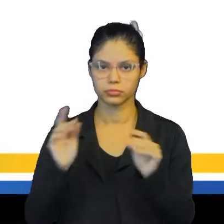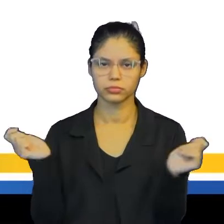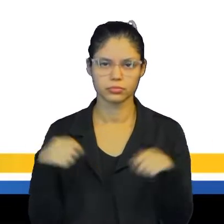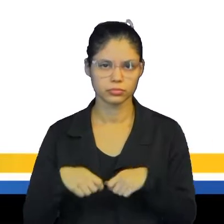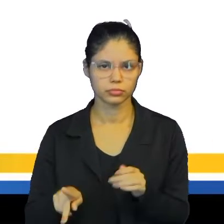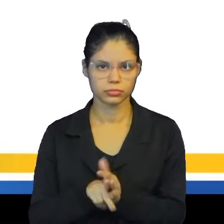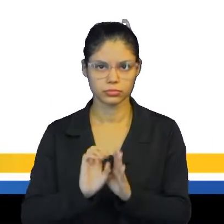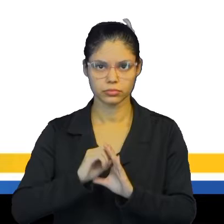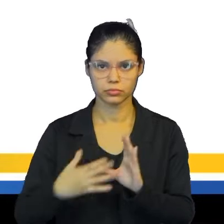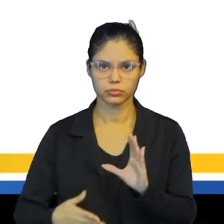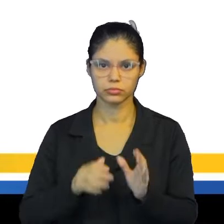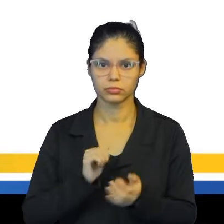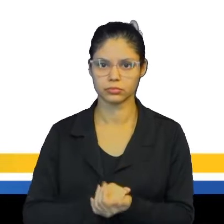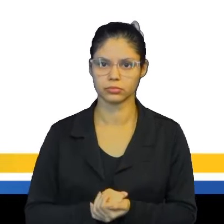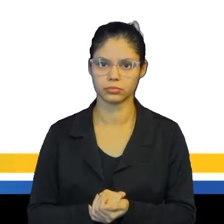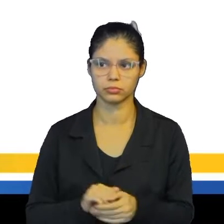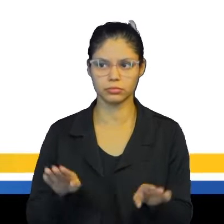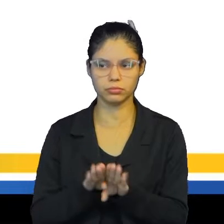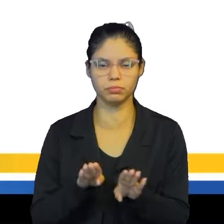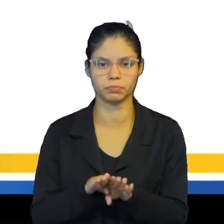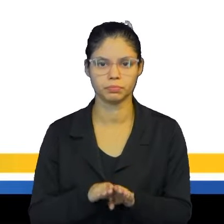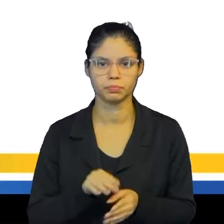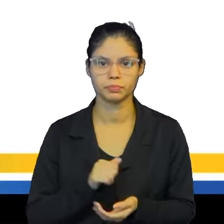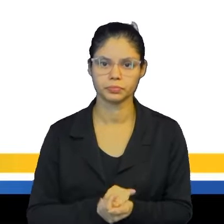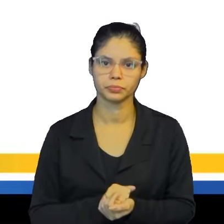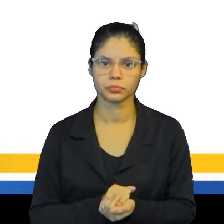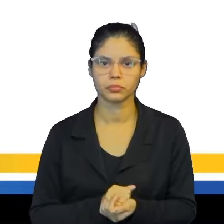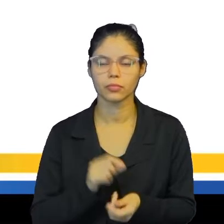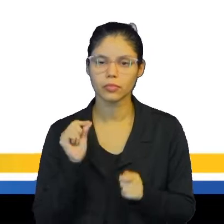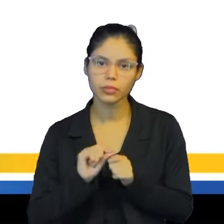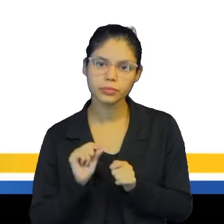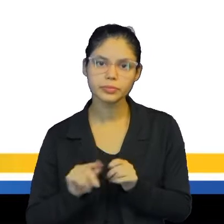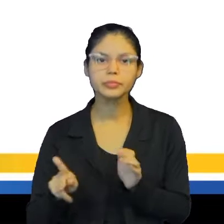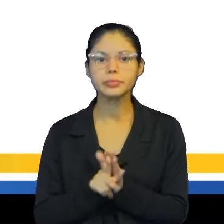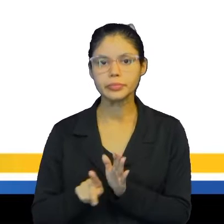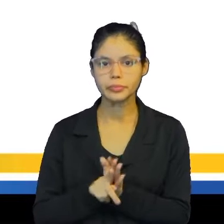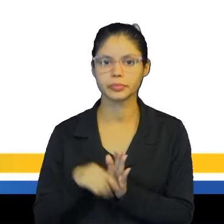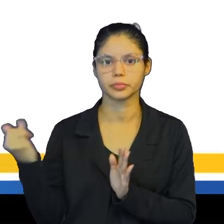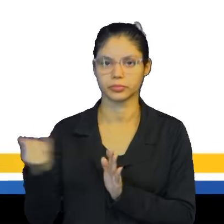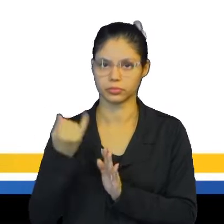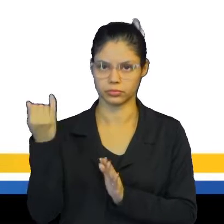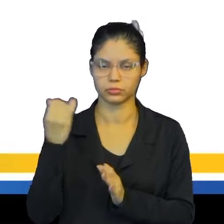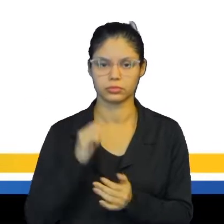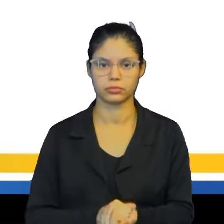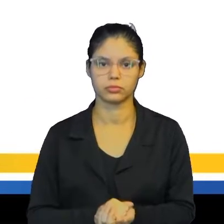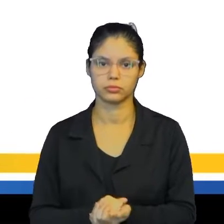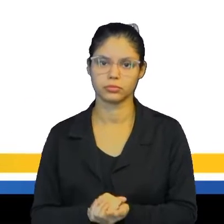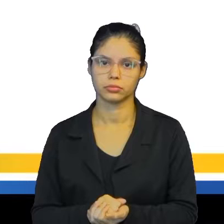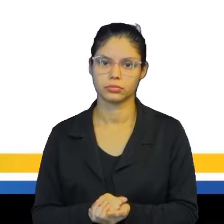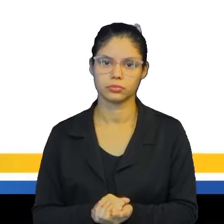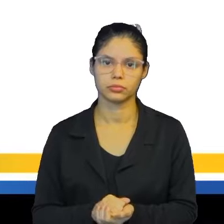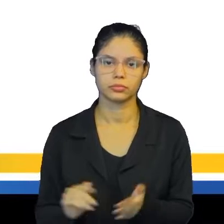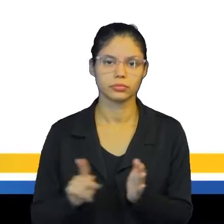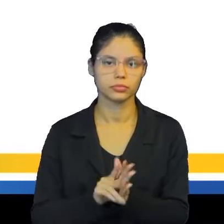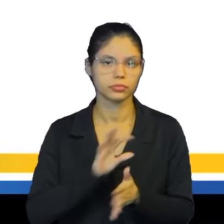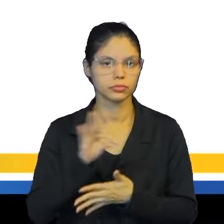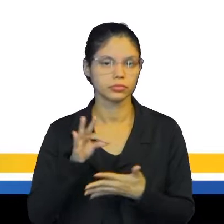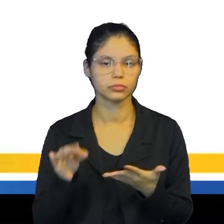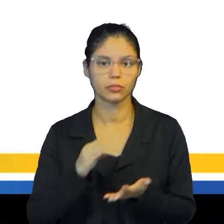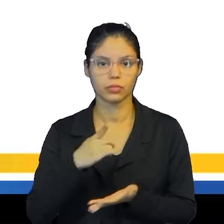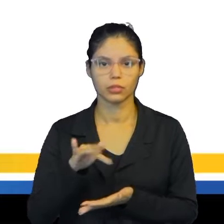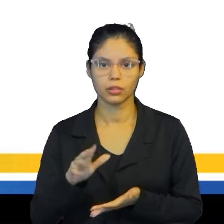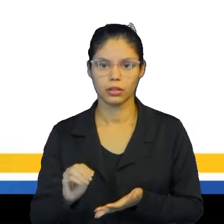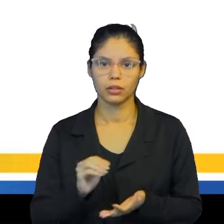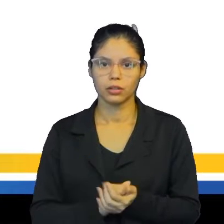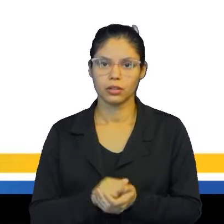possui características próprias, tá? Que as tornam eficientes e próprias para determinados